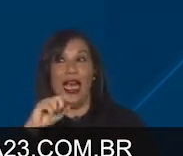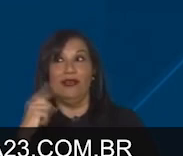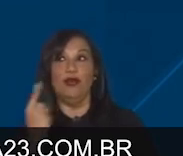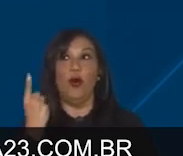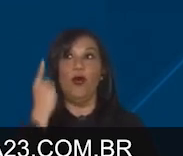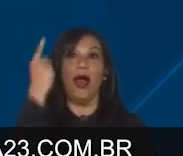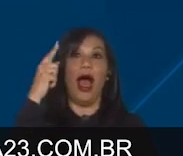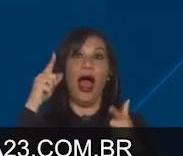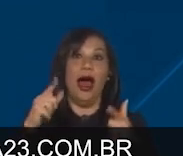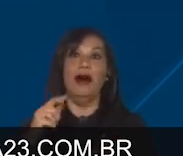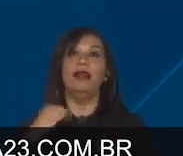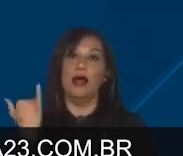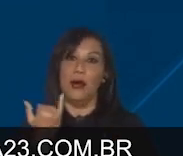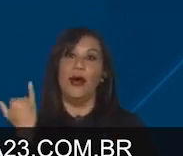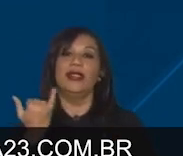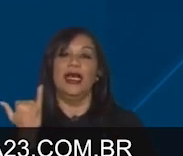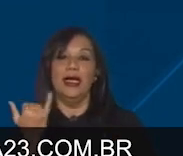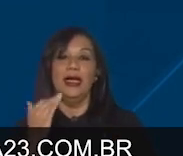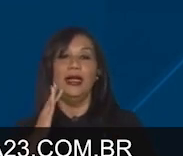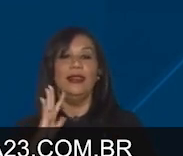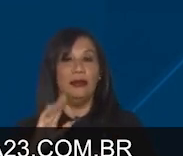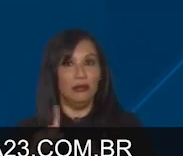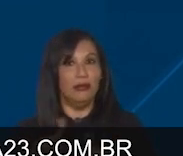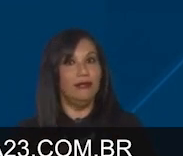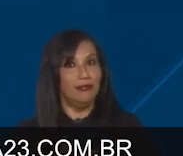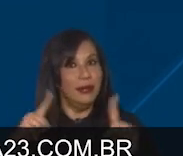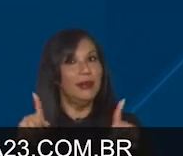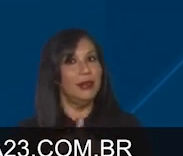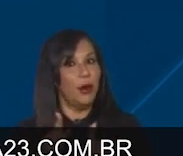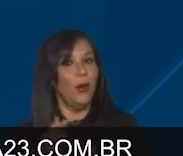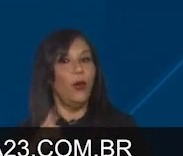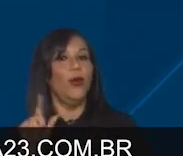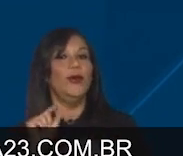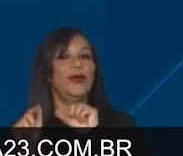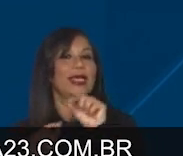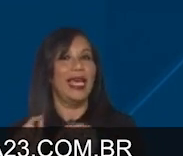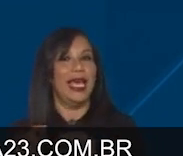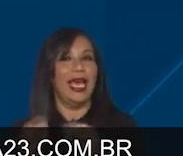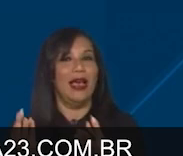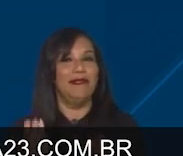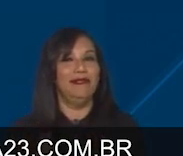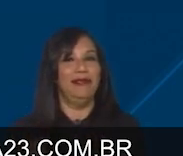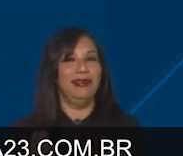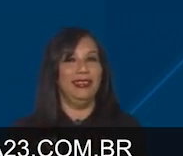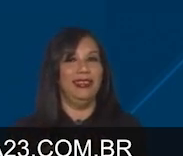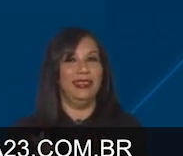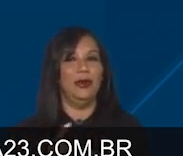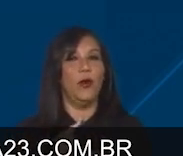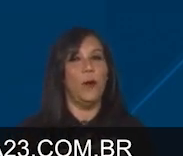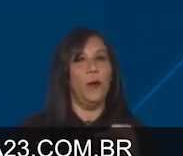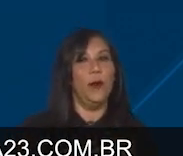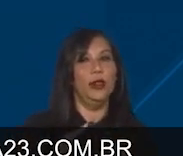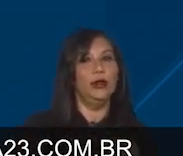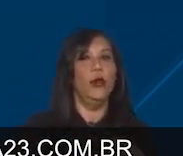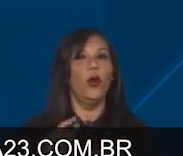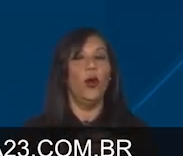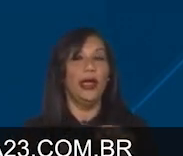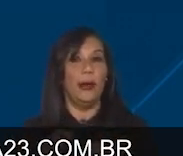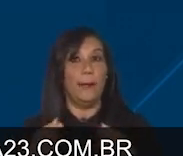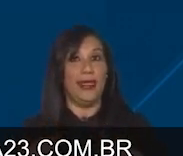altitude e tudo, é muito importante. Mas vem outra coisa também que é a matéria-prima, né? Tem que